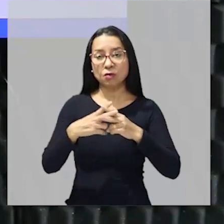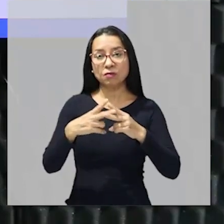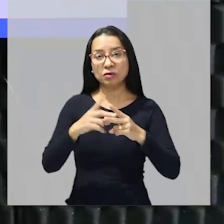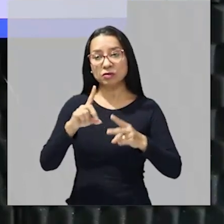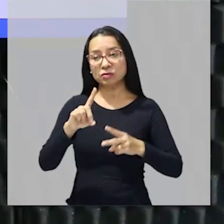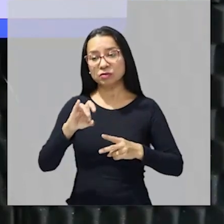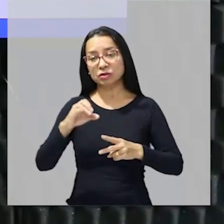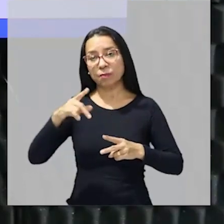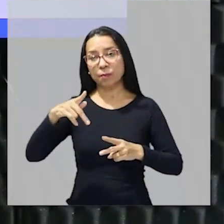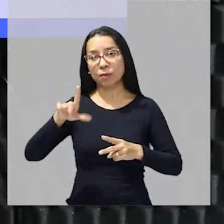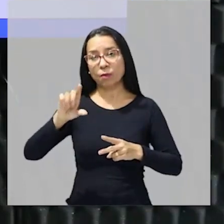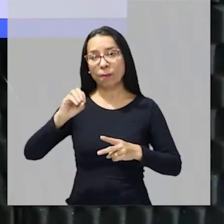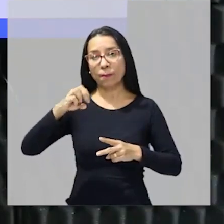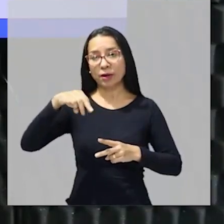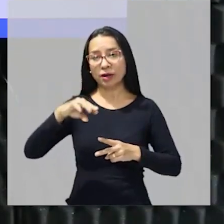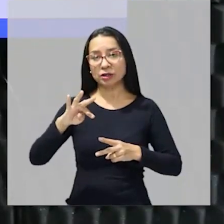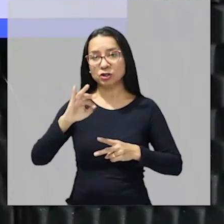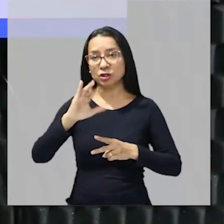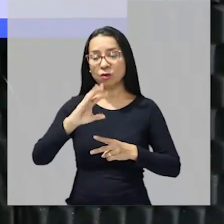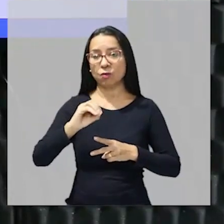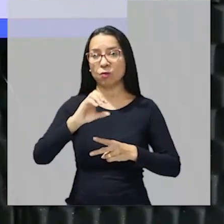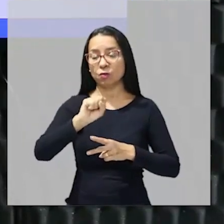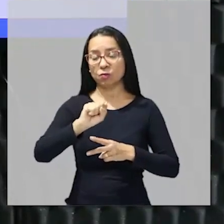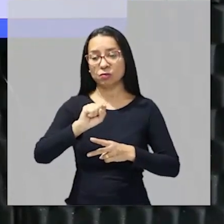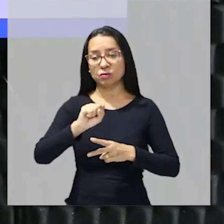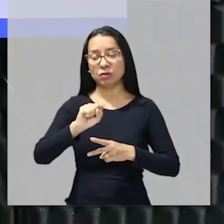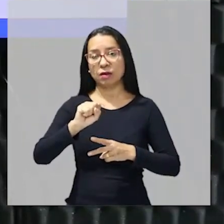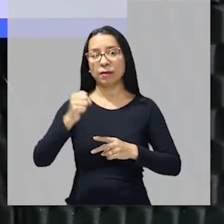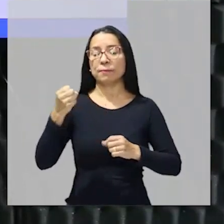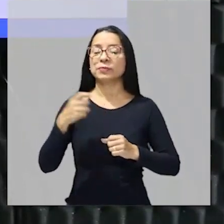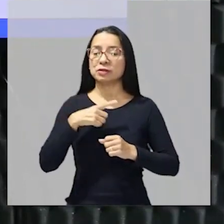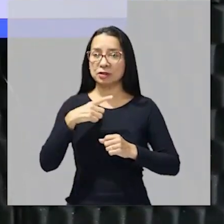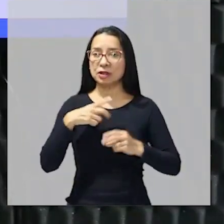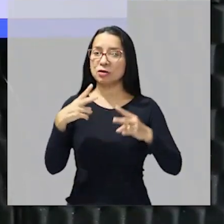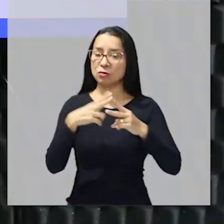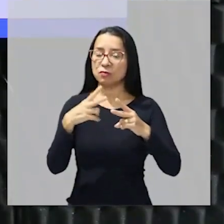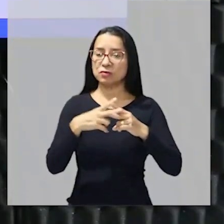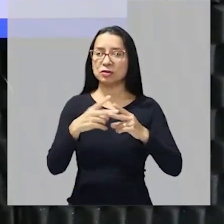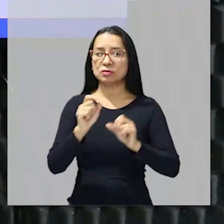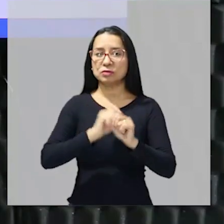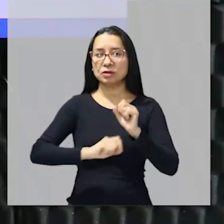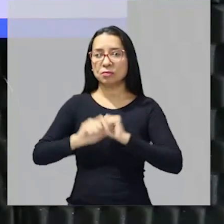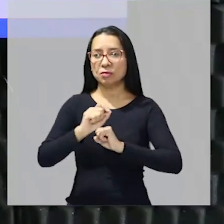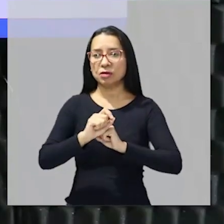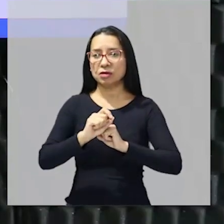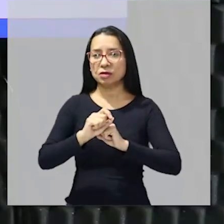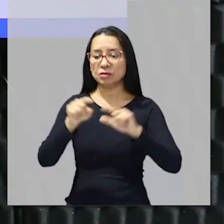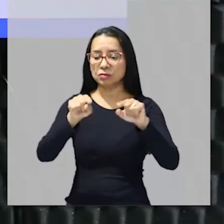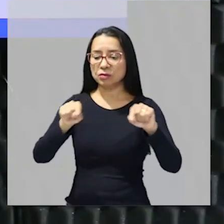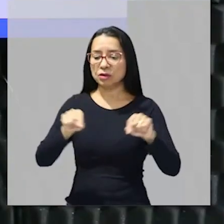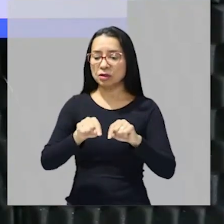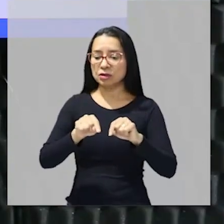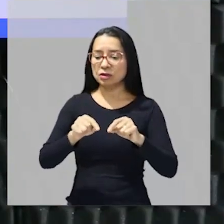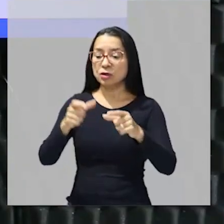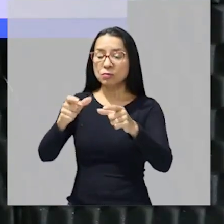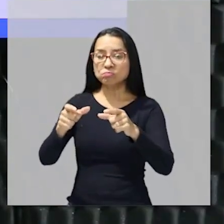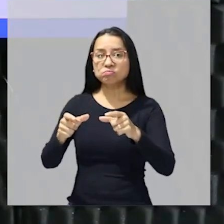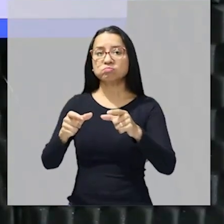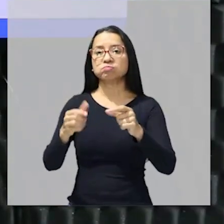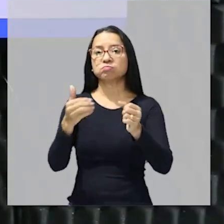temos conflitos no campo, basicamente, das agências secretas, nós